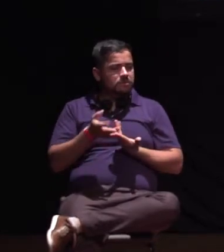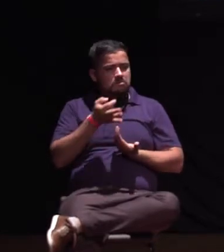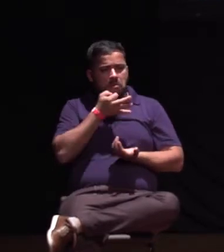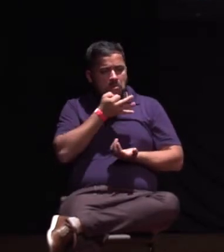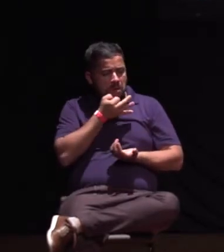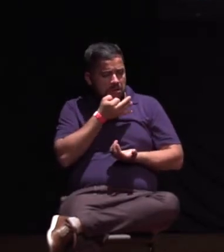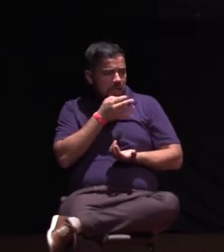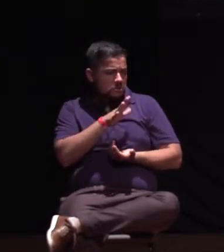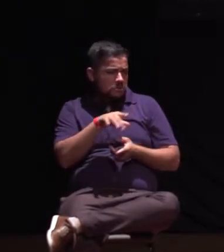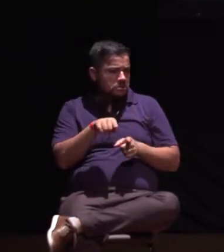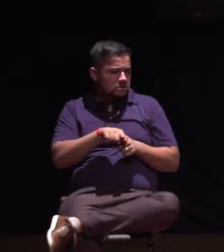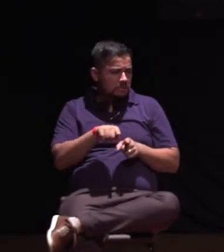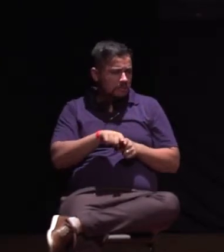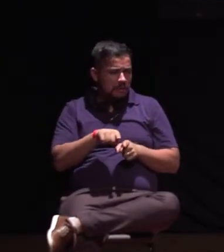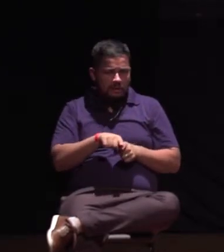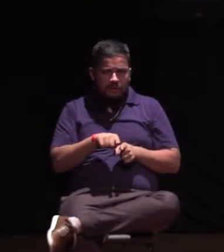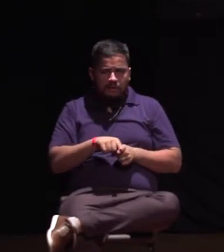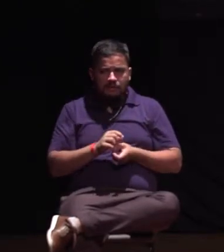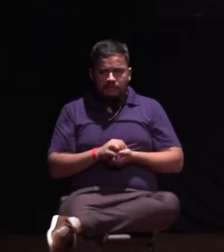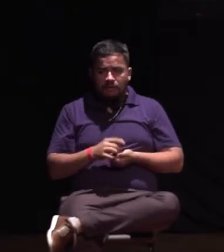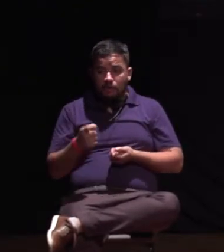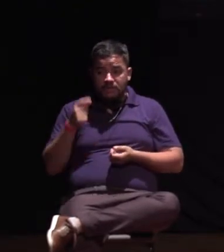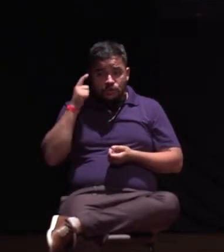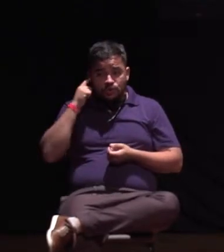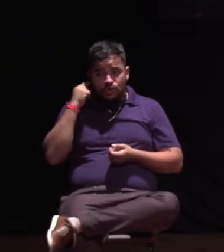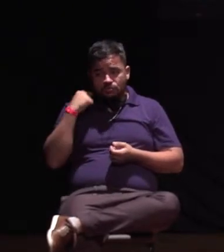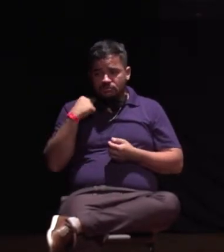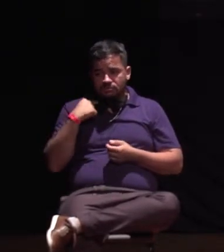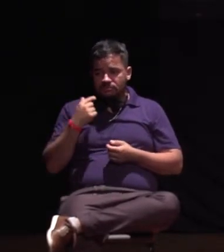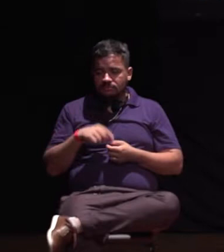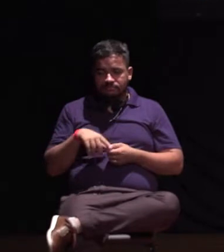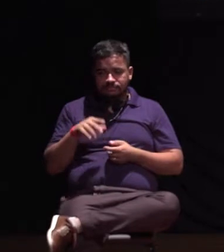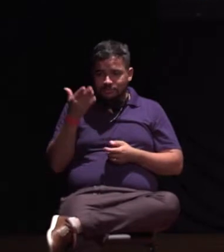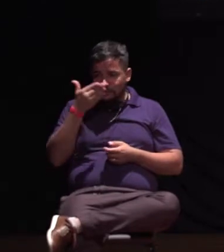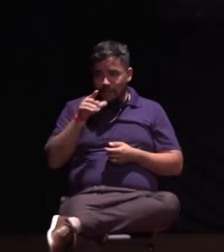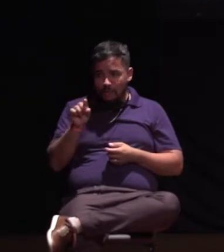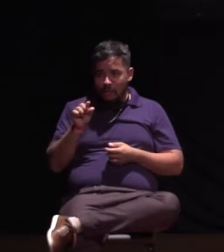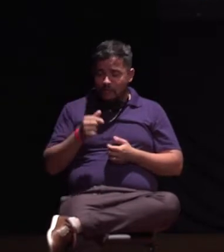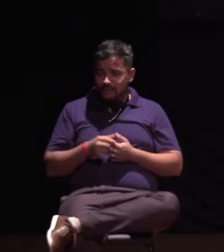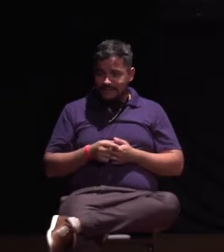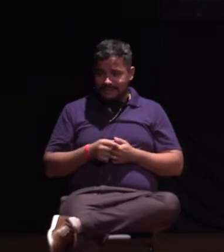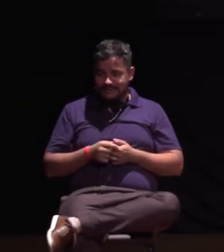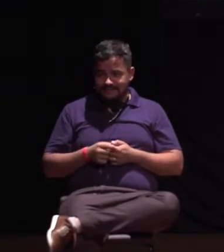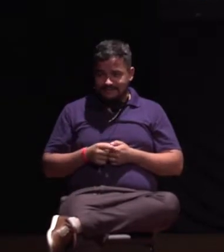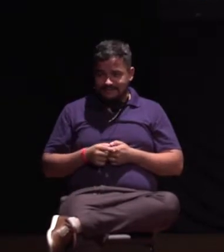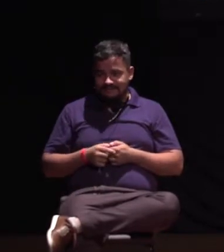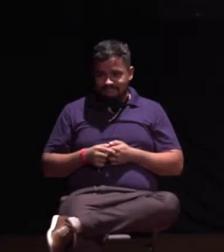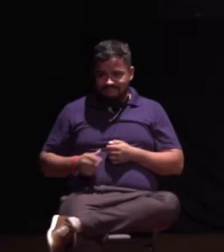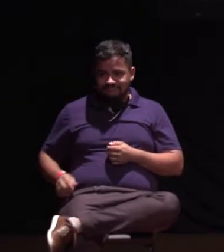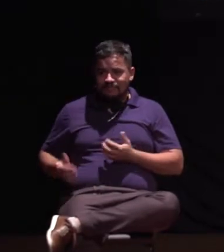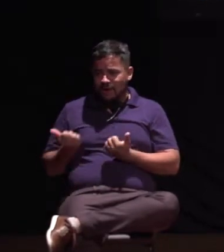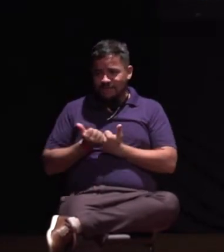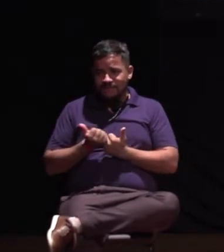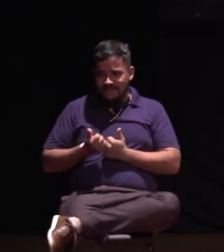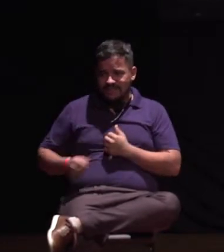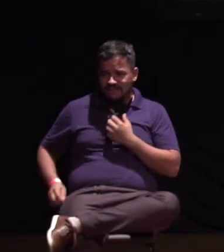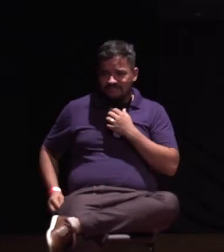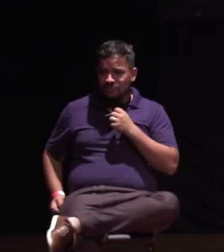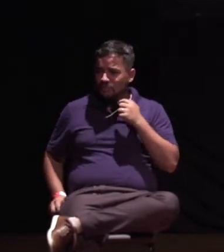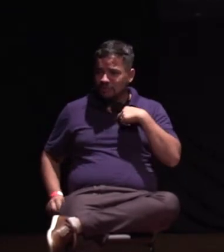comentário sobre isso também, alguma situação para compartilhar aqui conosco.